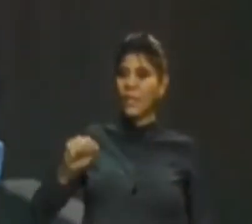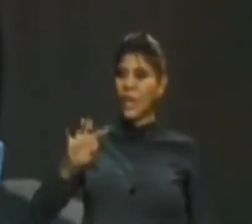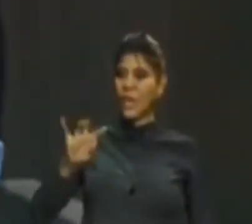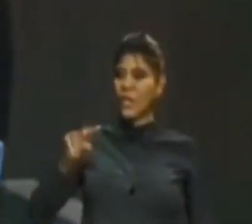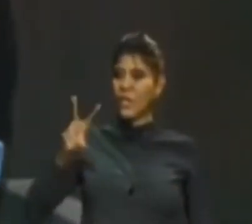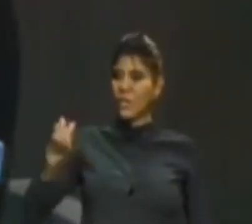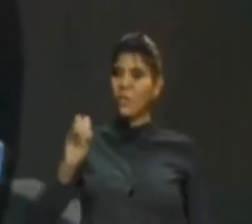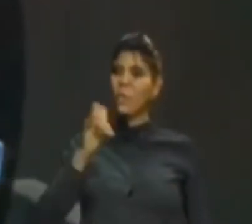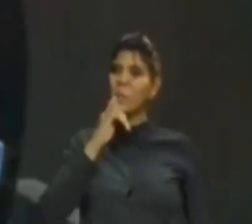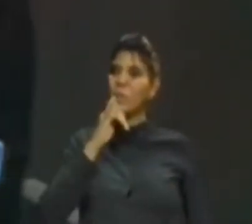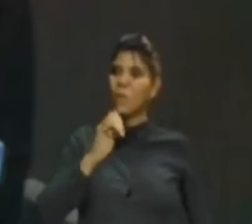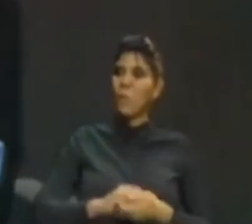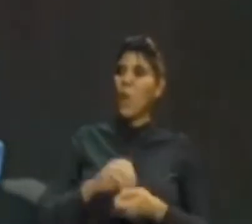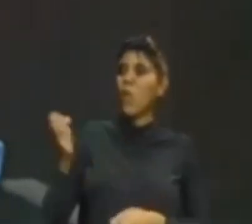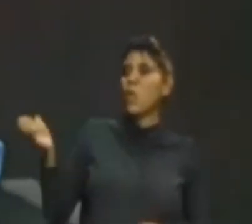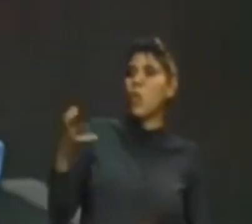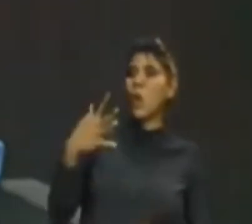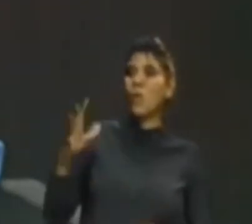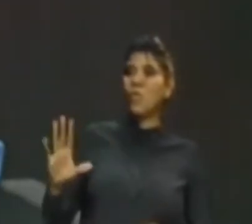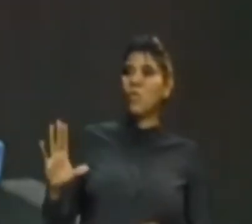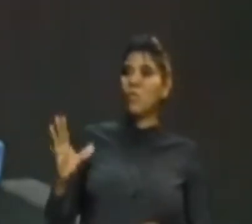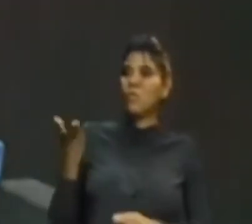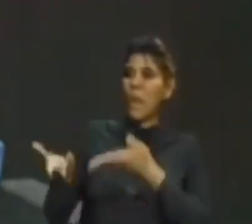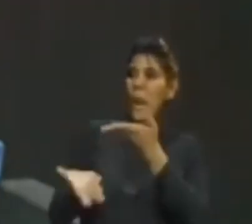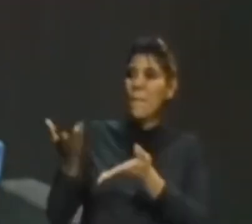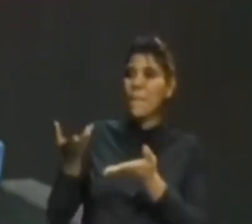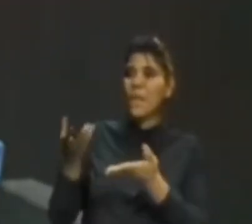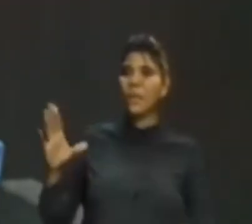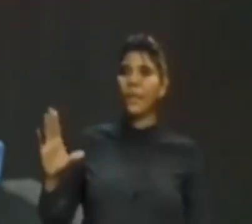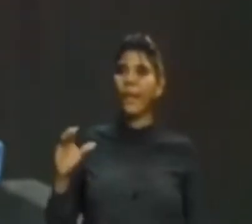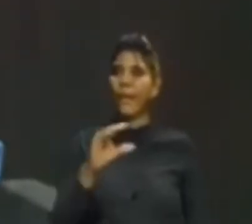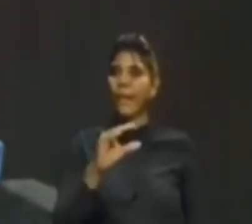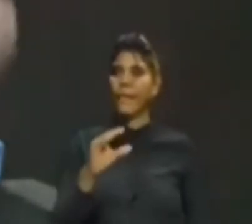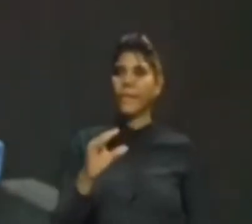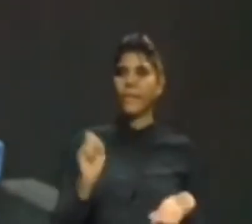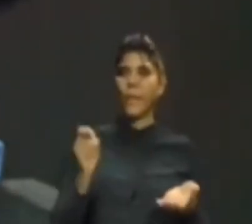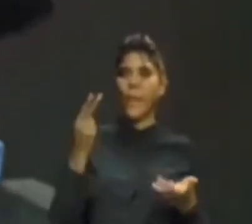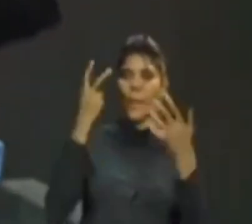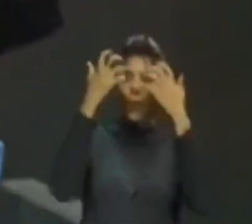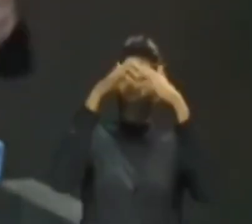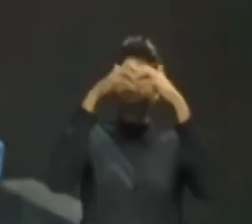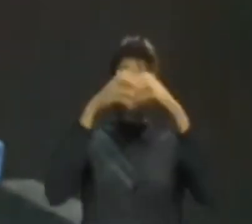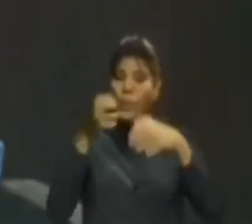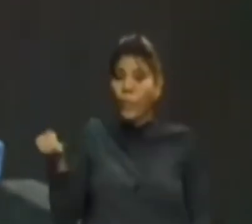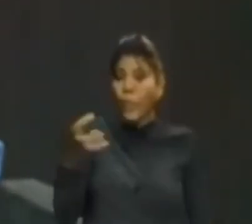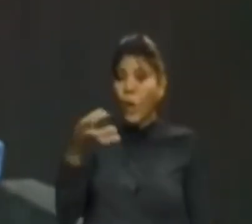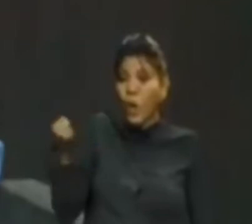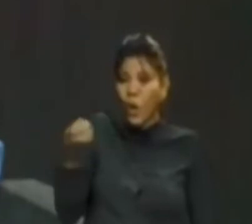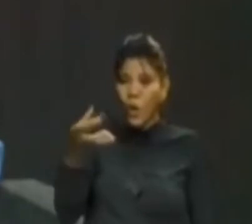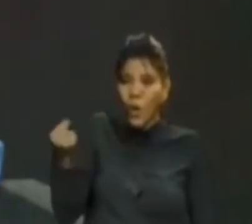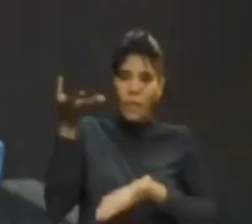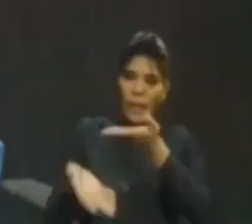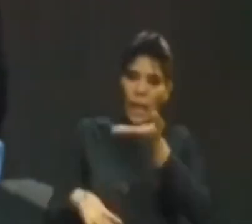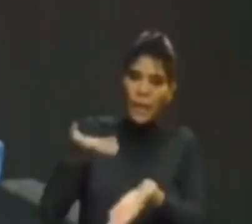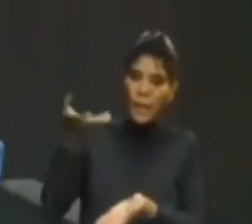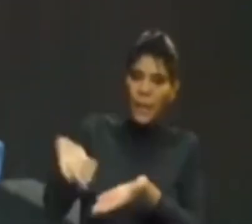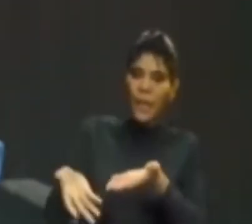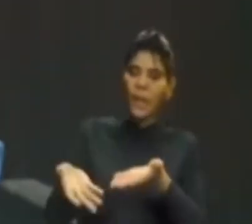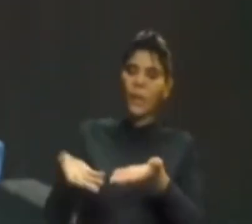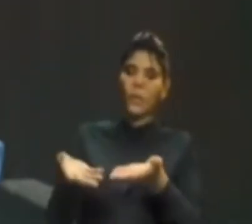terapia contra o câncer uma nova terapia contra uma doença neurológica o nova terapia contra uma doença